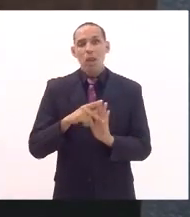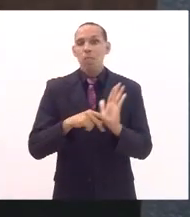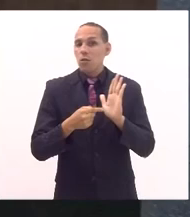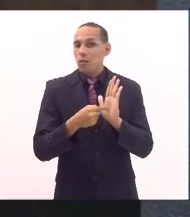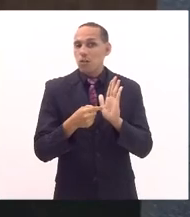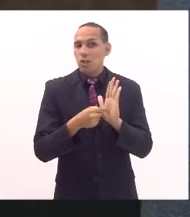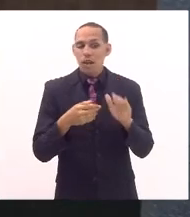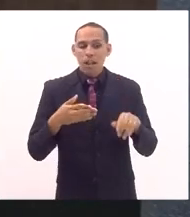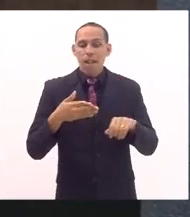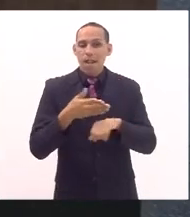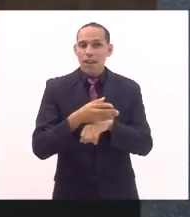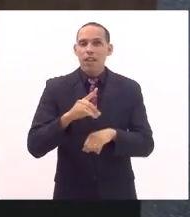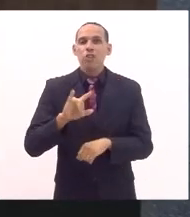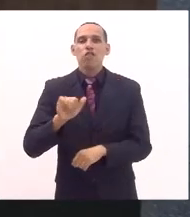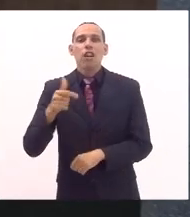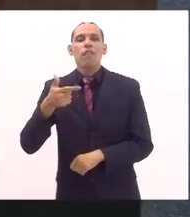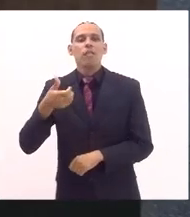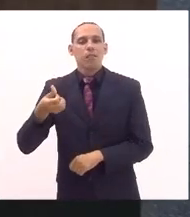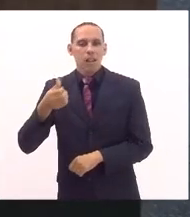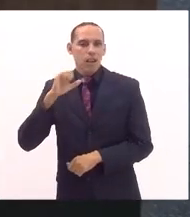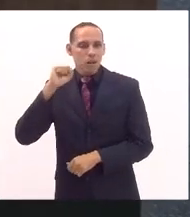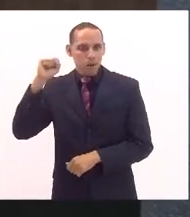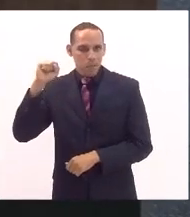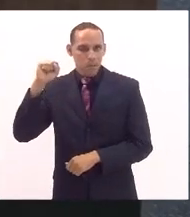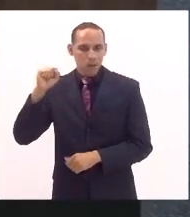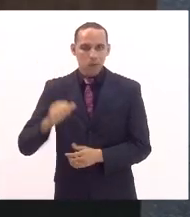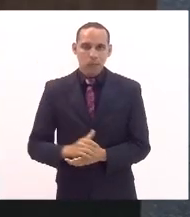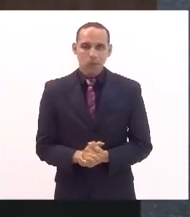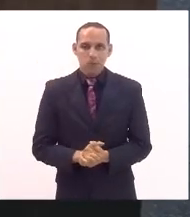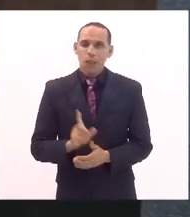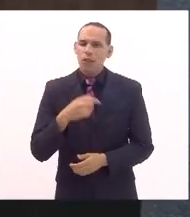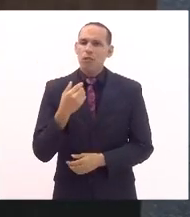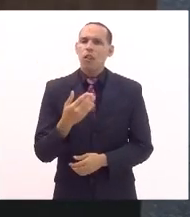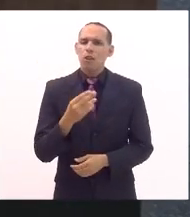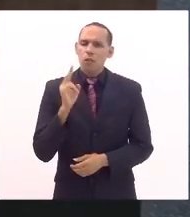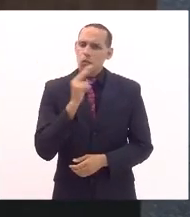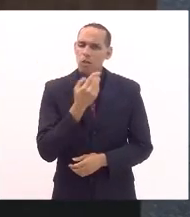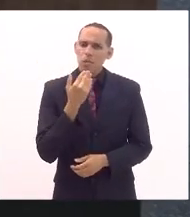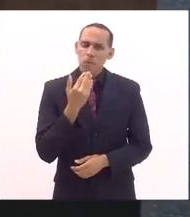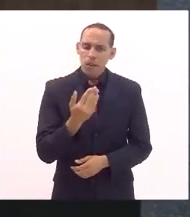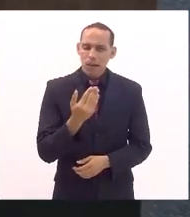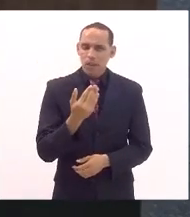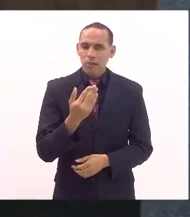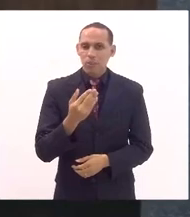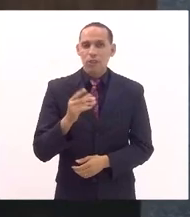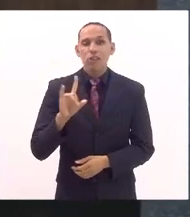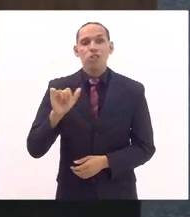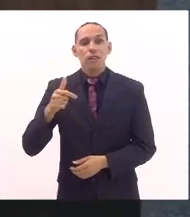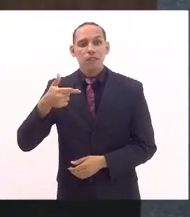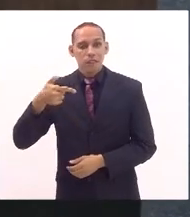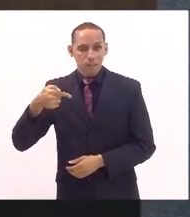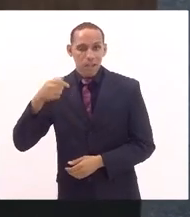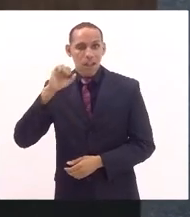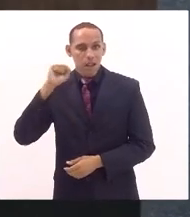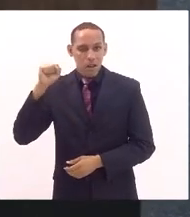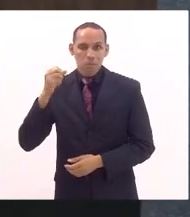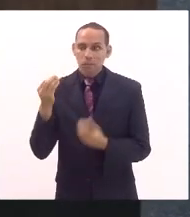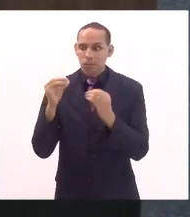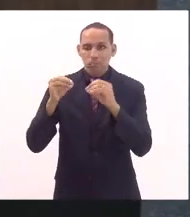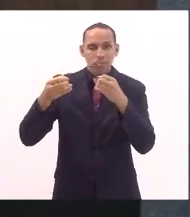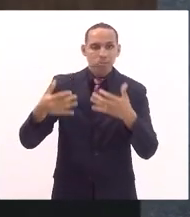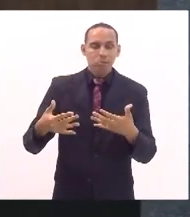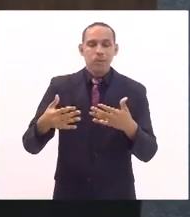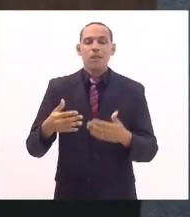projeto deu entrada no dia vinte e seis de abril nós pedimos a urgência no dia vinte e sete de abril ele foi publicado